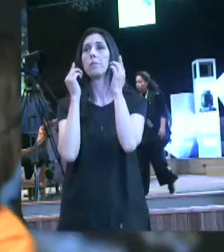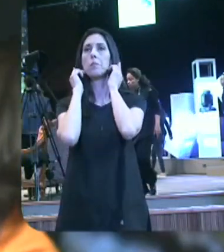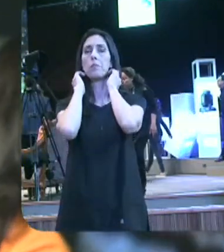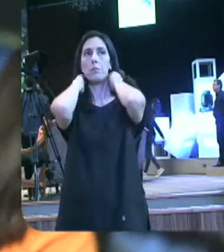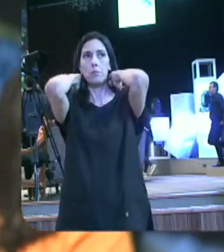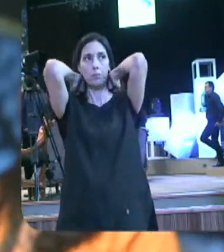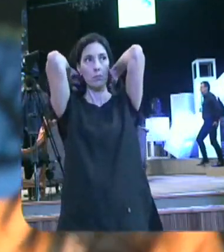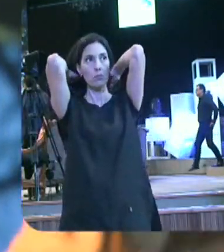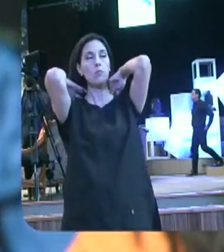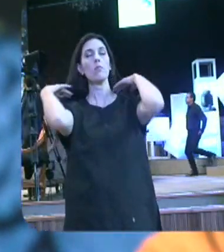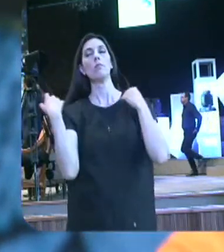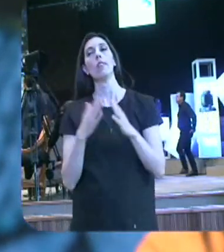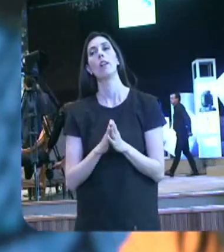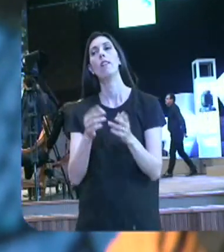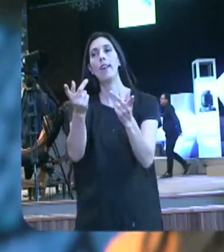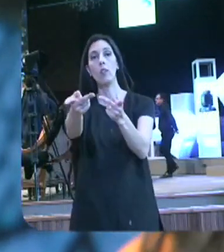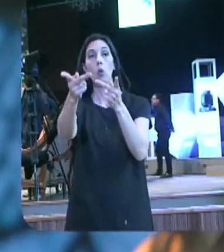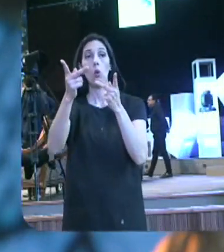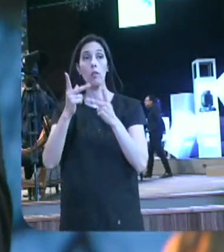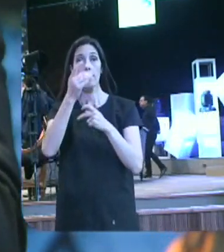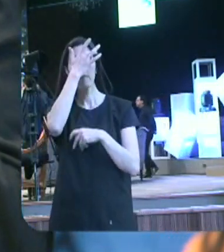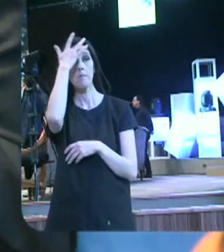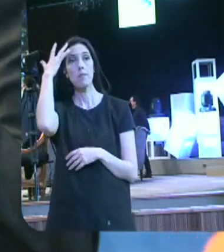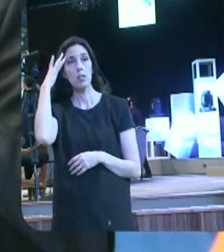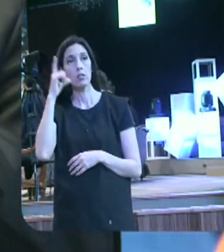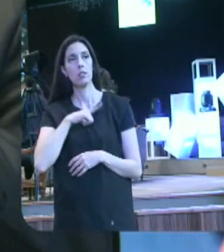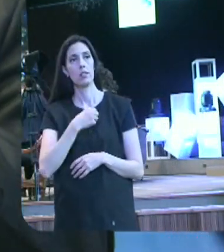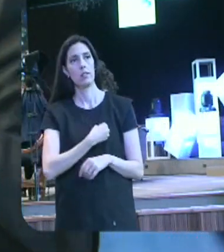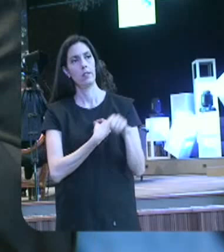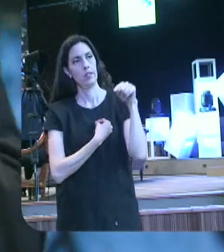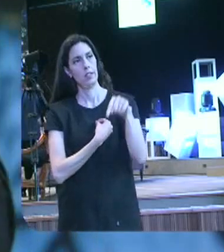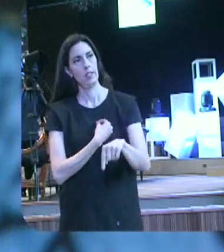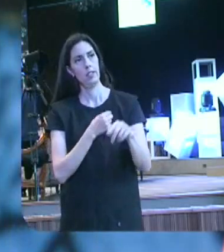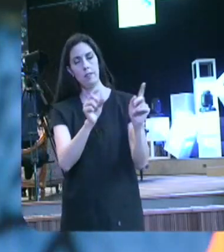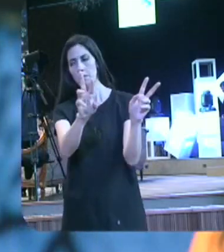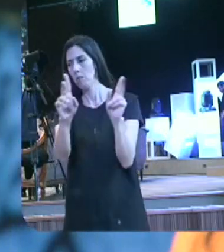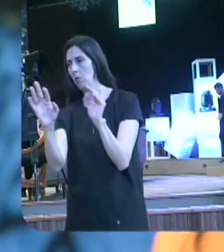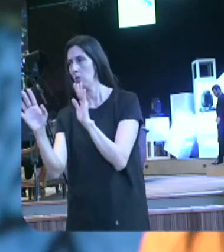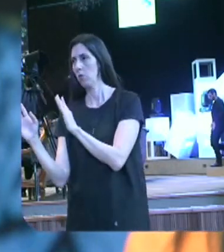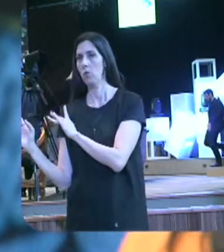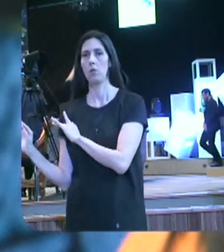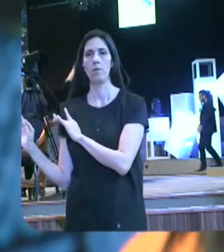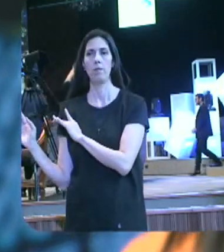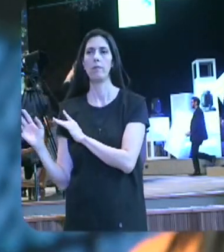E eu vou convidar algumas pessoas para virem aqui à frente para a gente orar juntos.